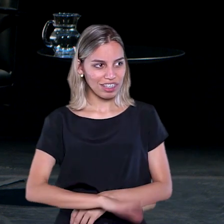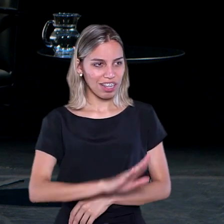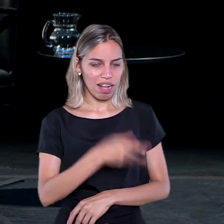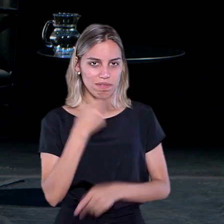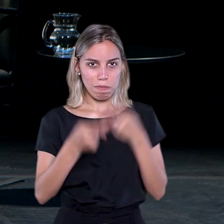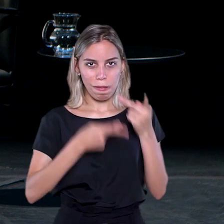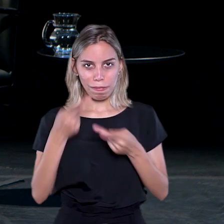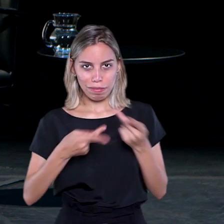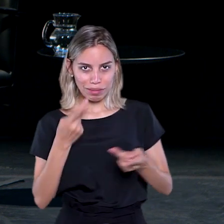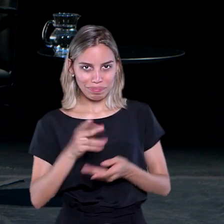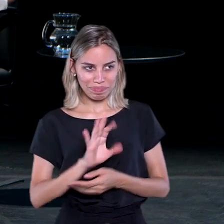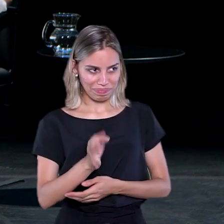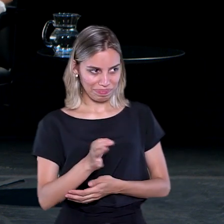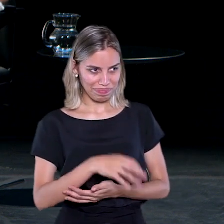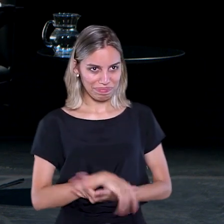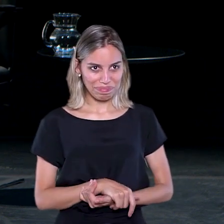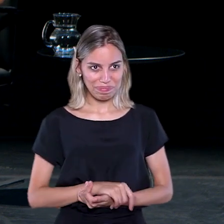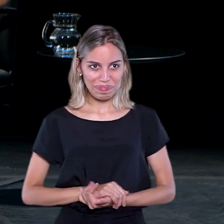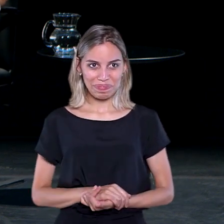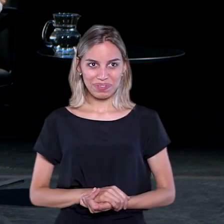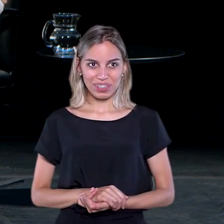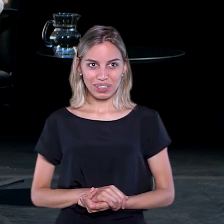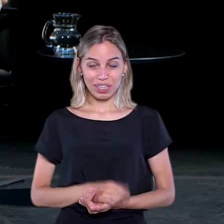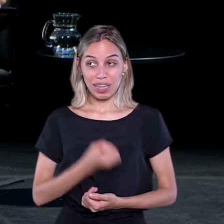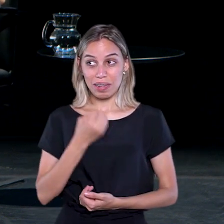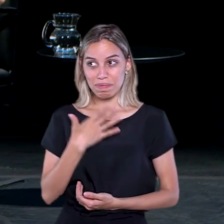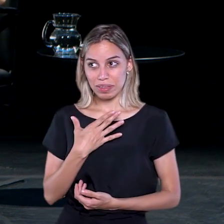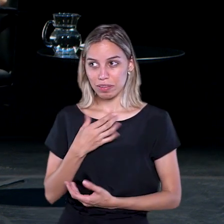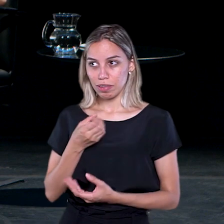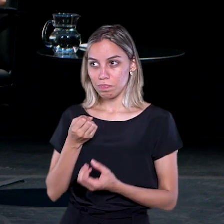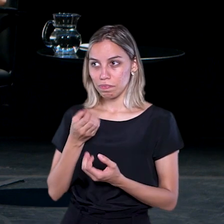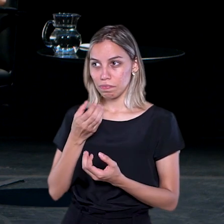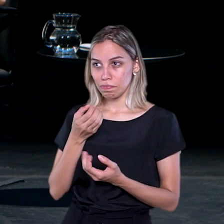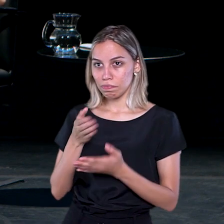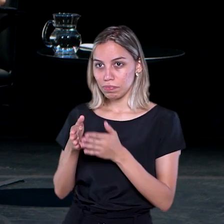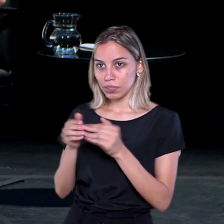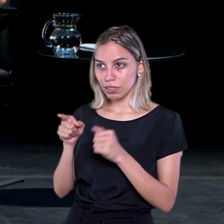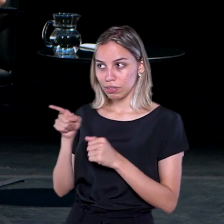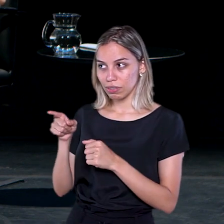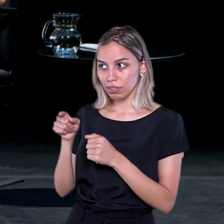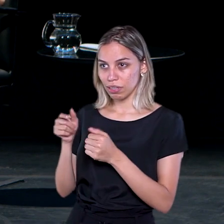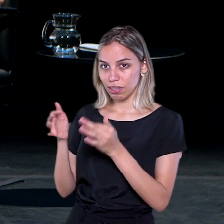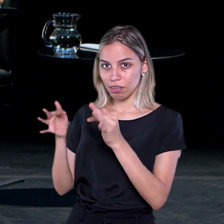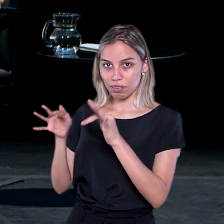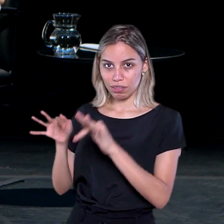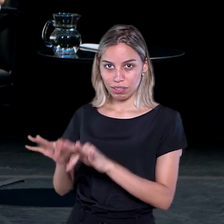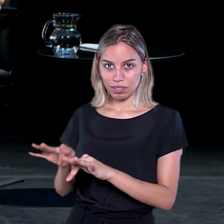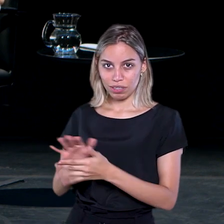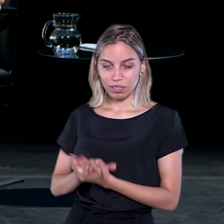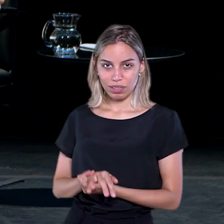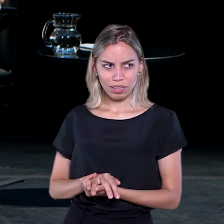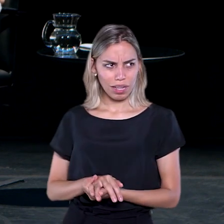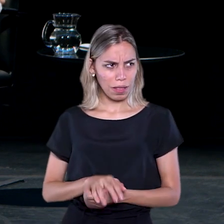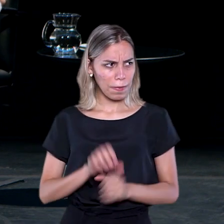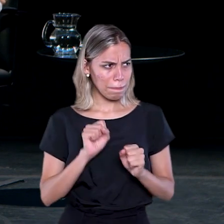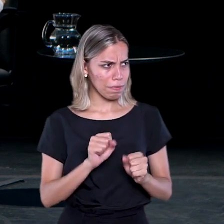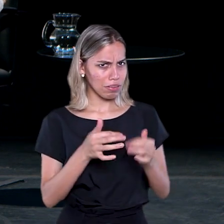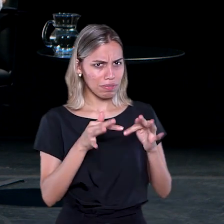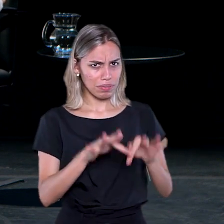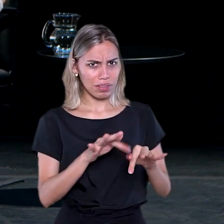que nós consideramos hoje avançadíssimos. Por exemplo, a proteção ao meio ambiente, a responsabilidade coletiva